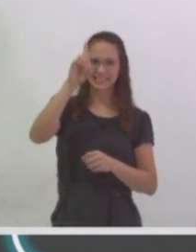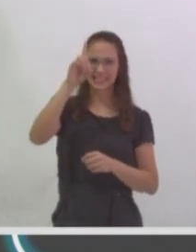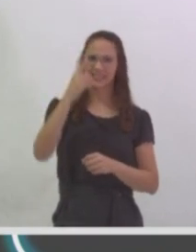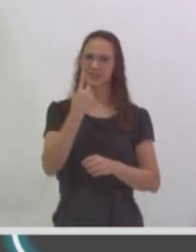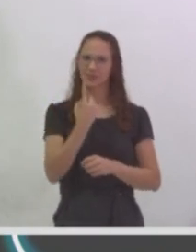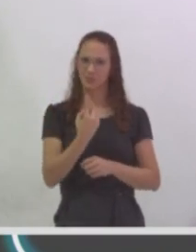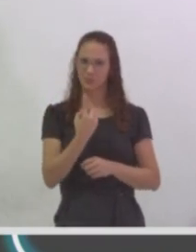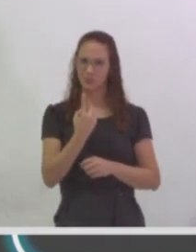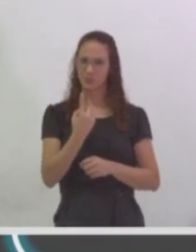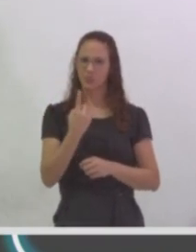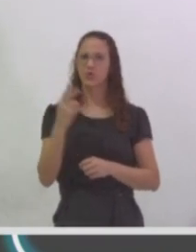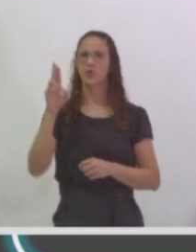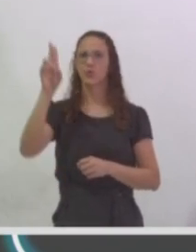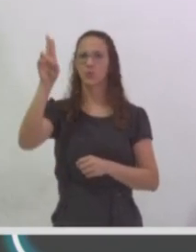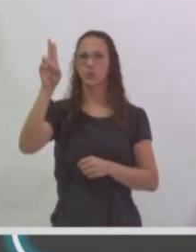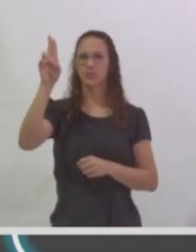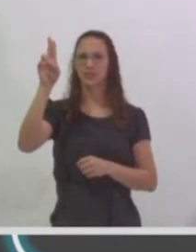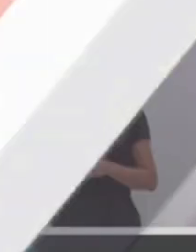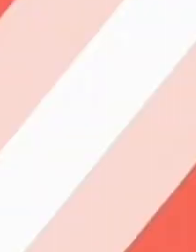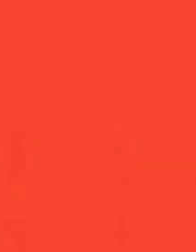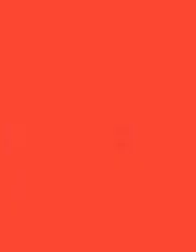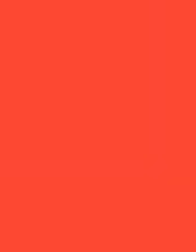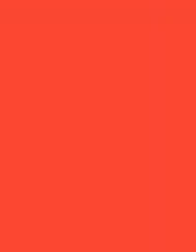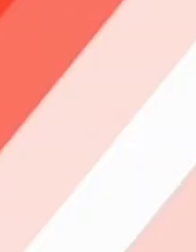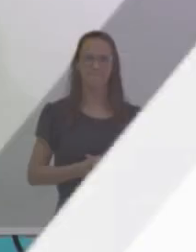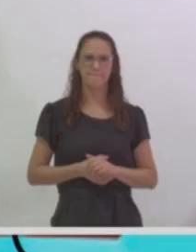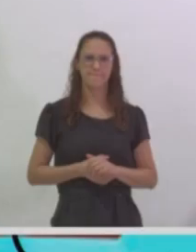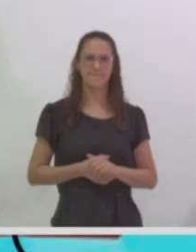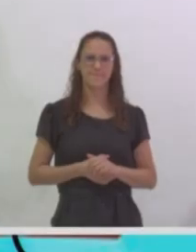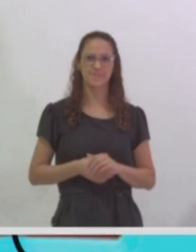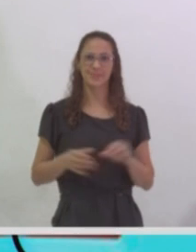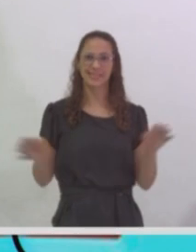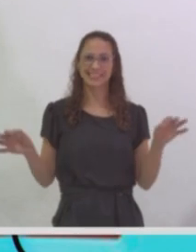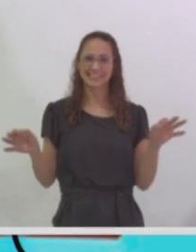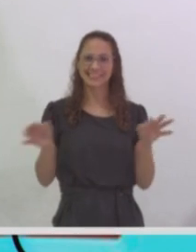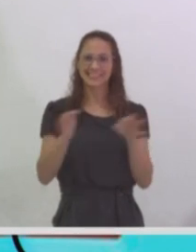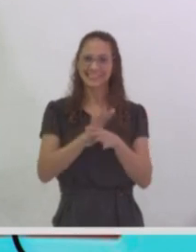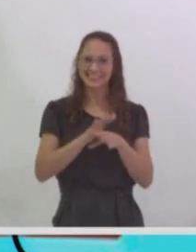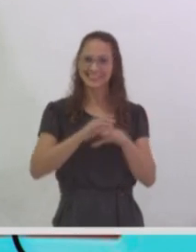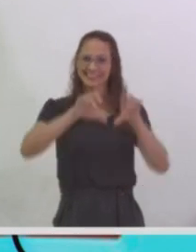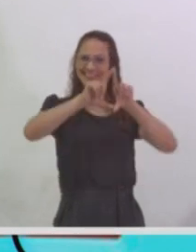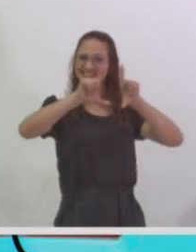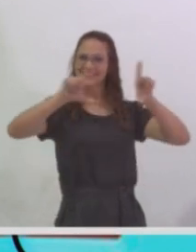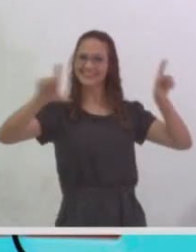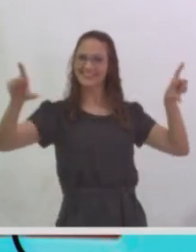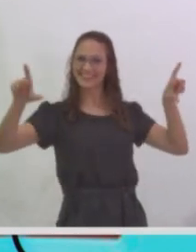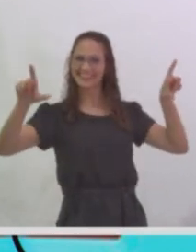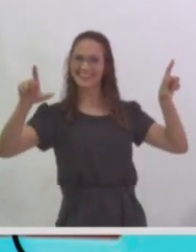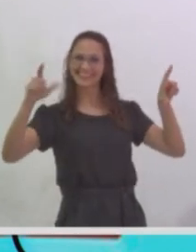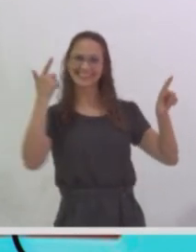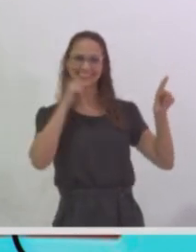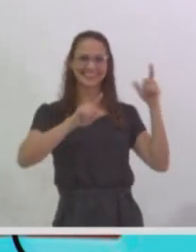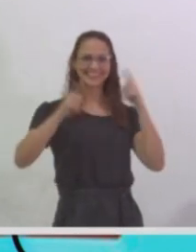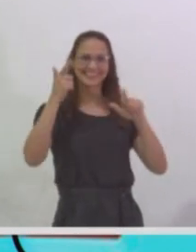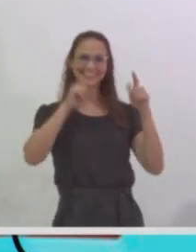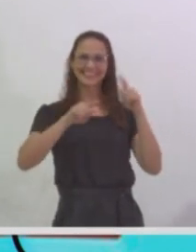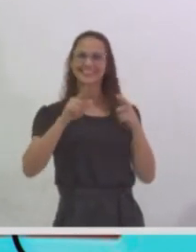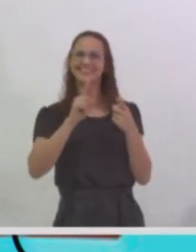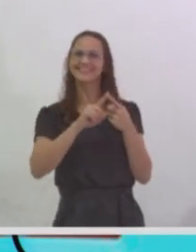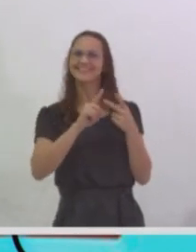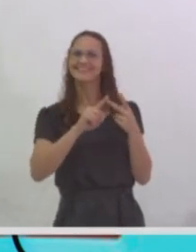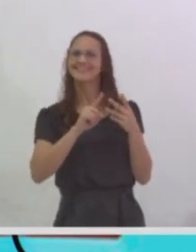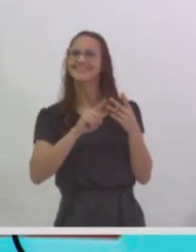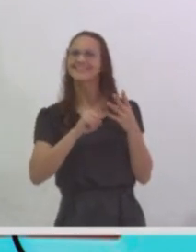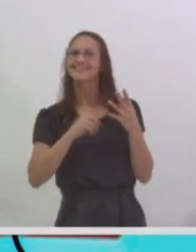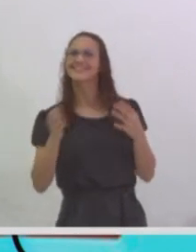6 unidades. Parabéns! Finalizamos o nosso quadro de sucesso. Vamos contar quantas estrelinhas